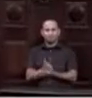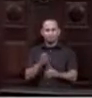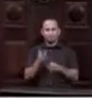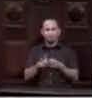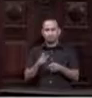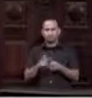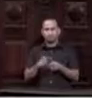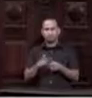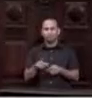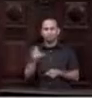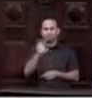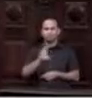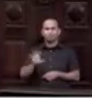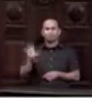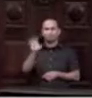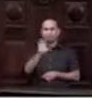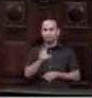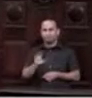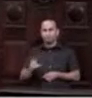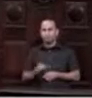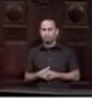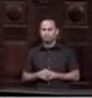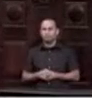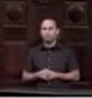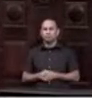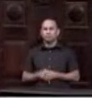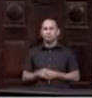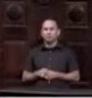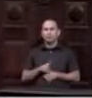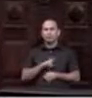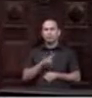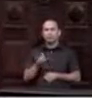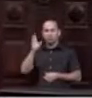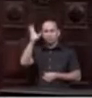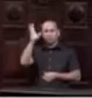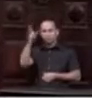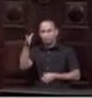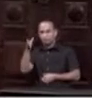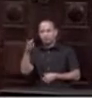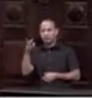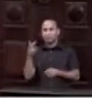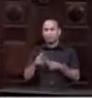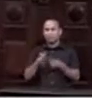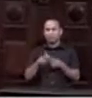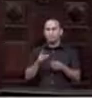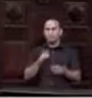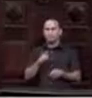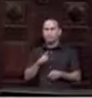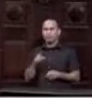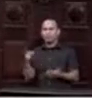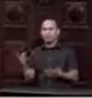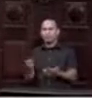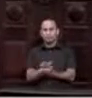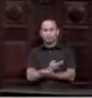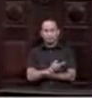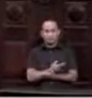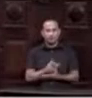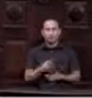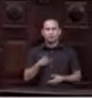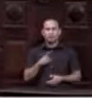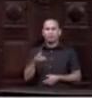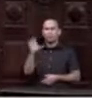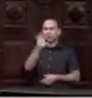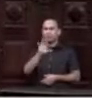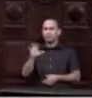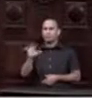que pedalou, um governo que não soluciona a crise, um governo que deixa esse Estado do